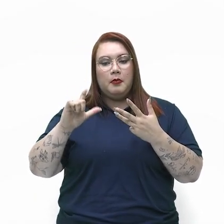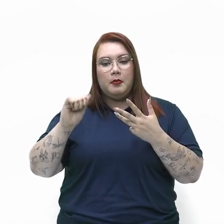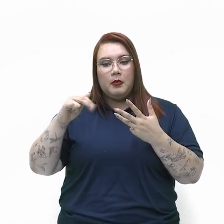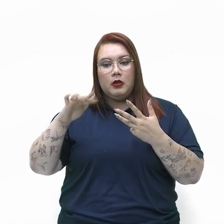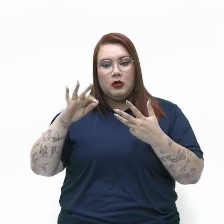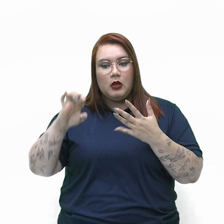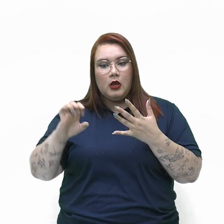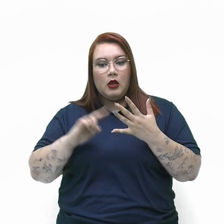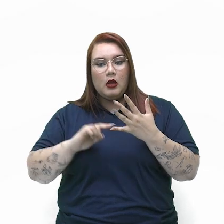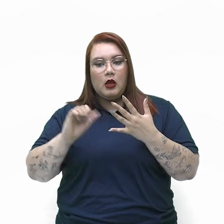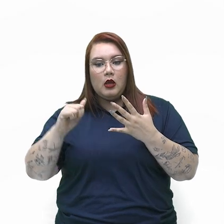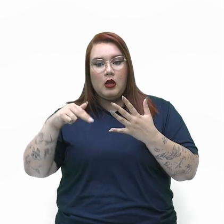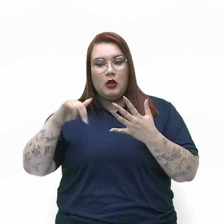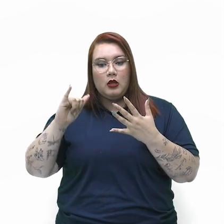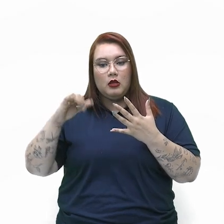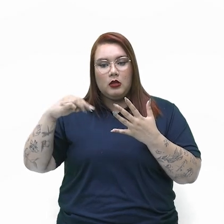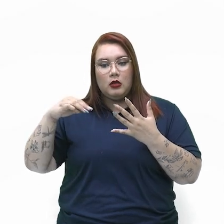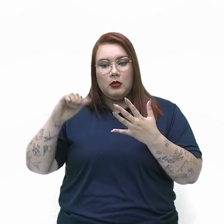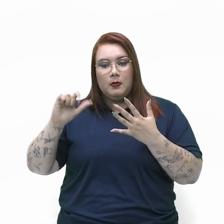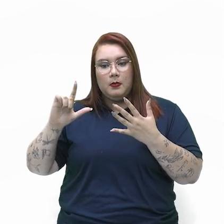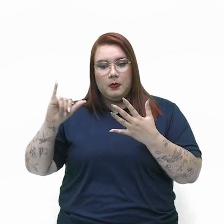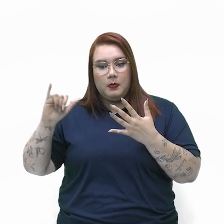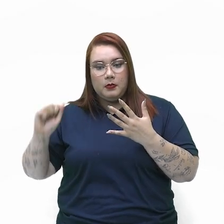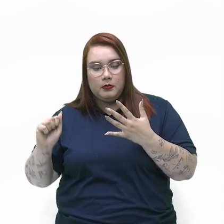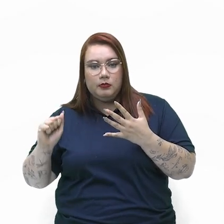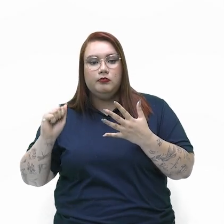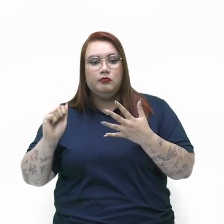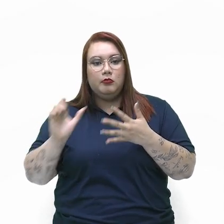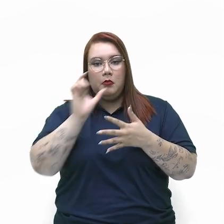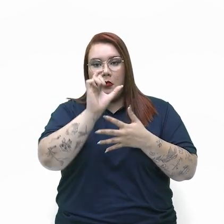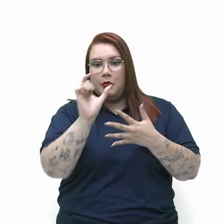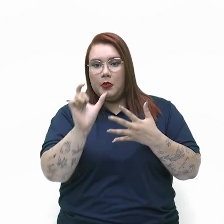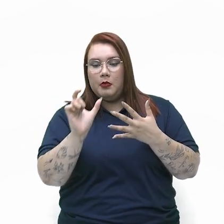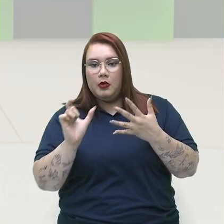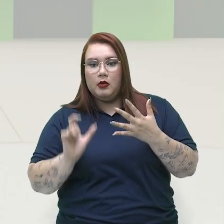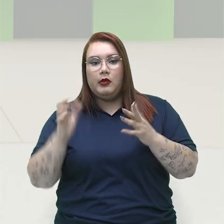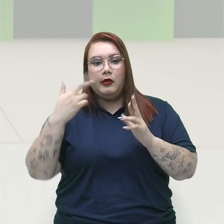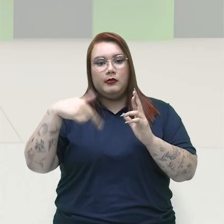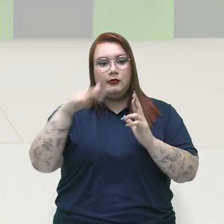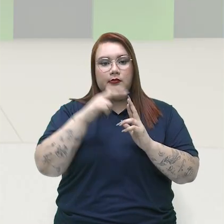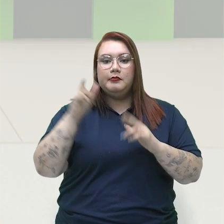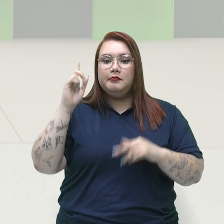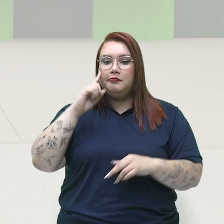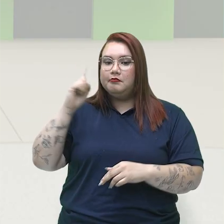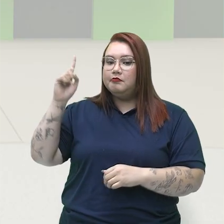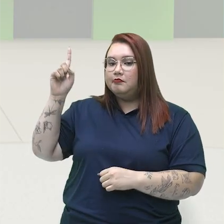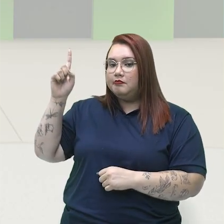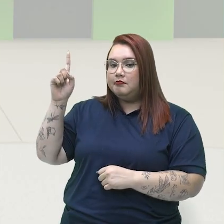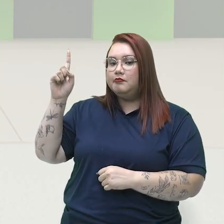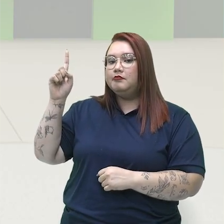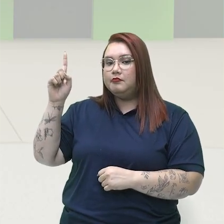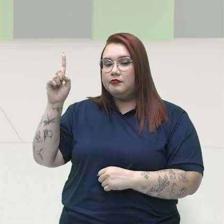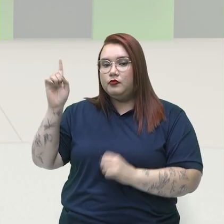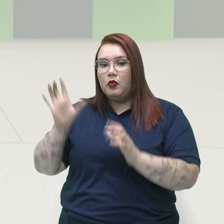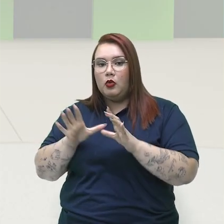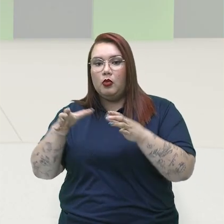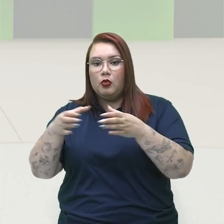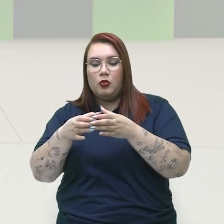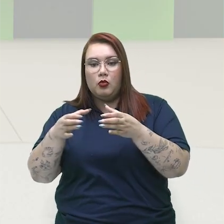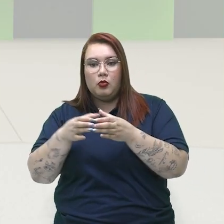gente observa esses 5 reinos. Quando a gente fala do reino Monera, que a gente vai observar aqui ao ladinho, estamos falando do grupo